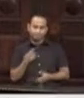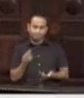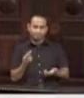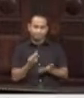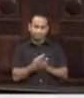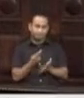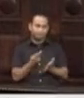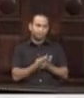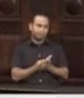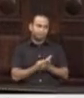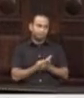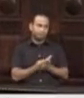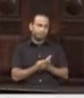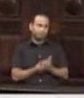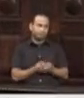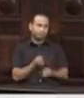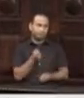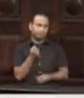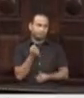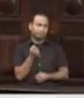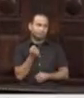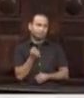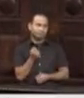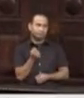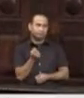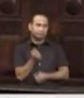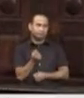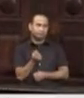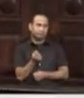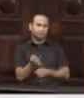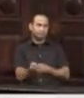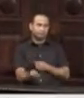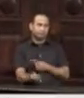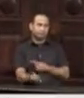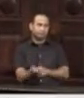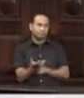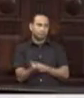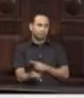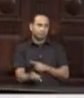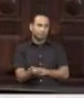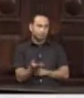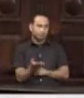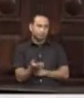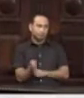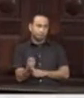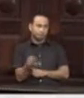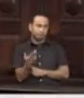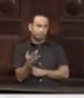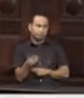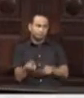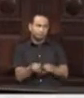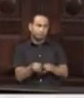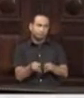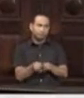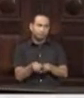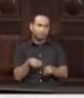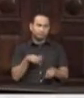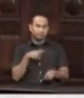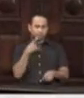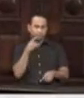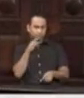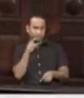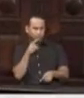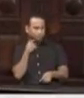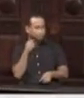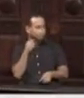corrupção, foram partes de grandes toma lá da cá, como, por exemplo, o caso das cervejarias, que não